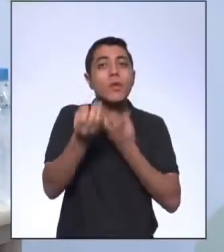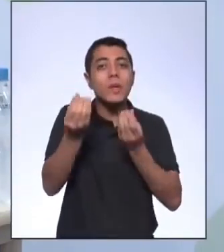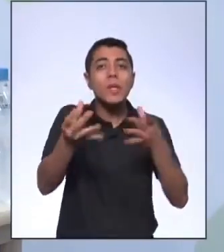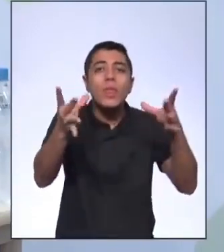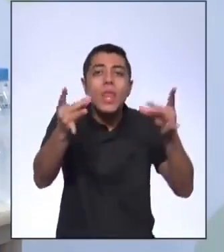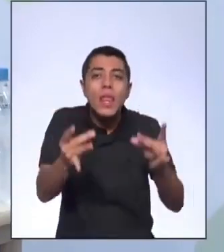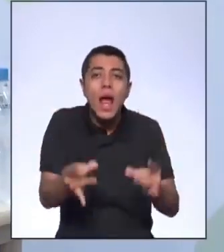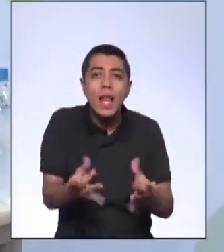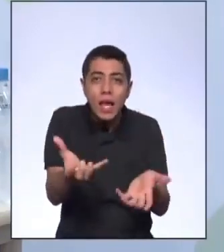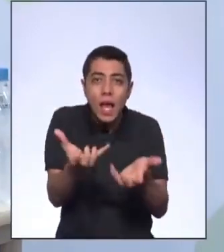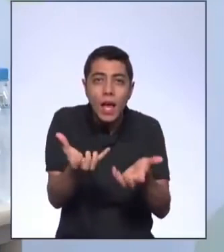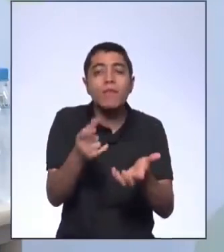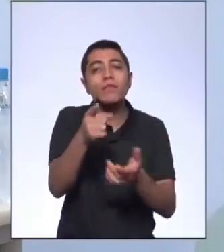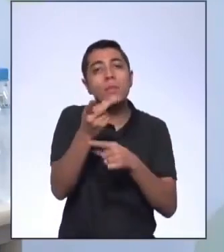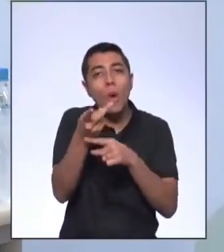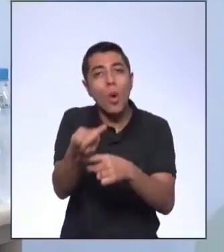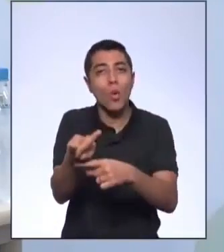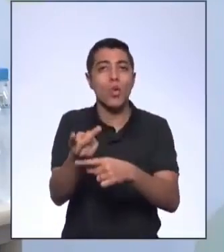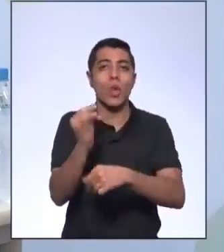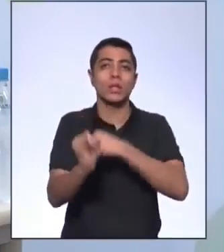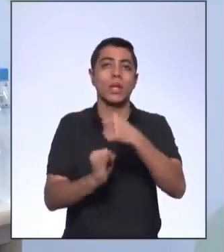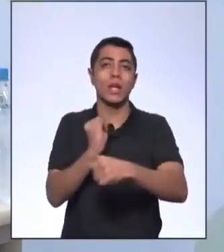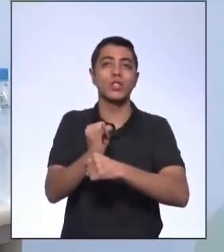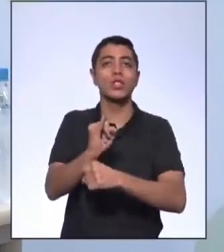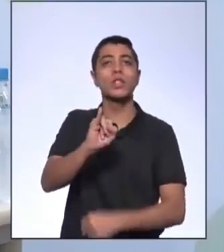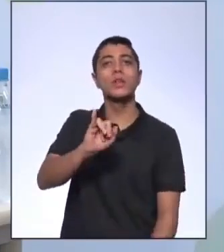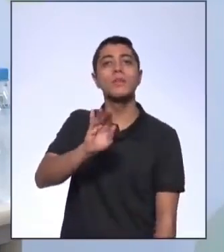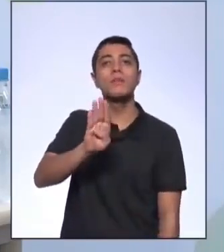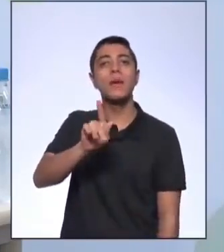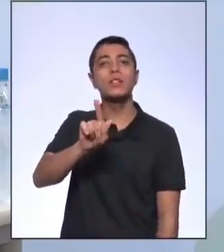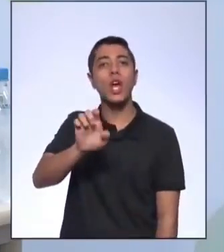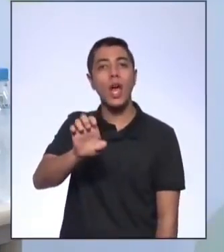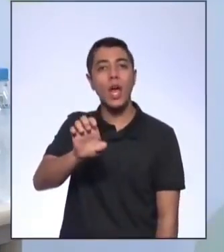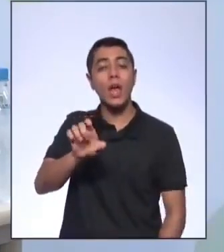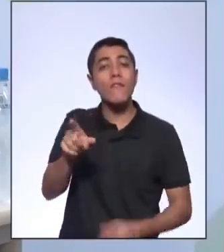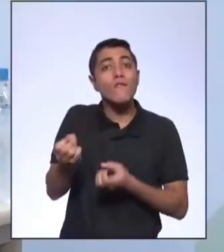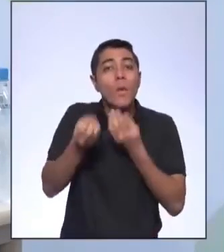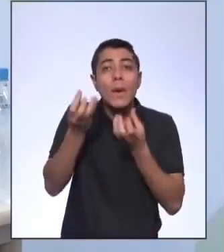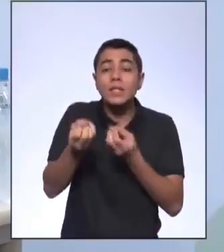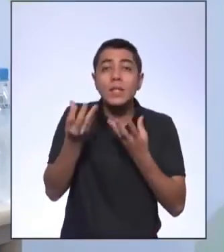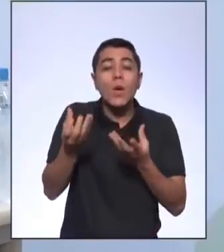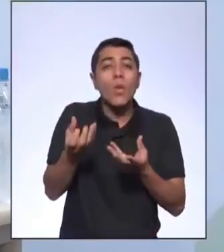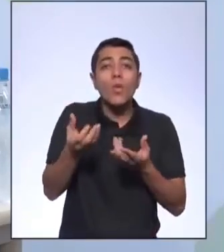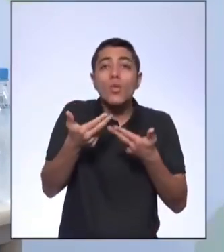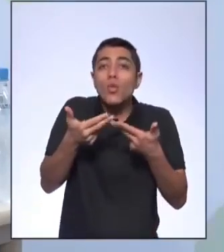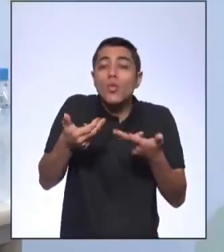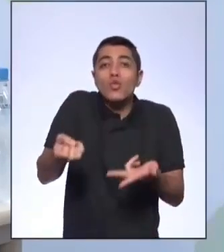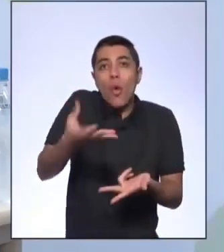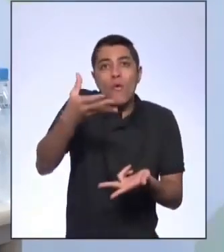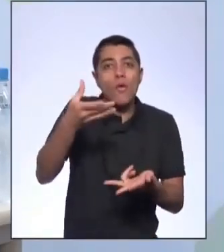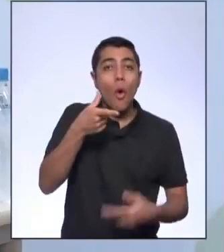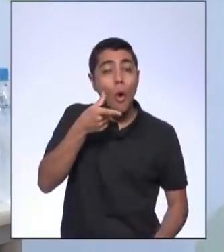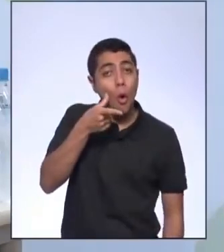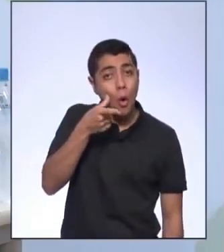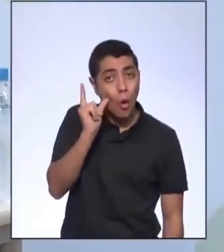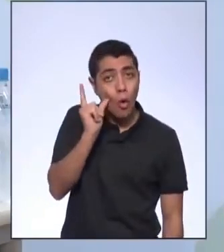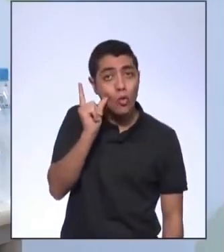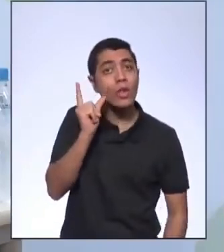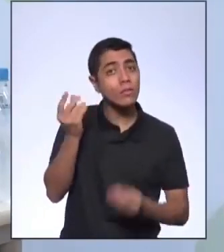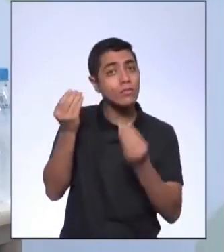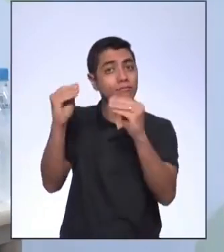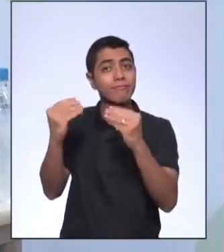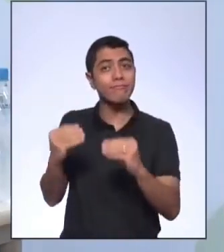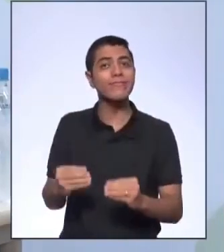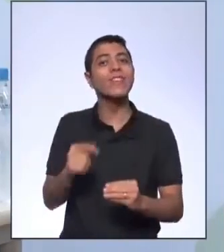Pesquisa lá no regime que aí vocês vão ver dados atualíssimo os que saíram ontem né que aí vocês vão ter essa percepção dessa